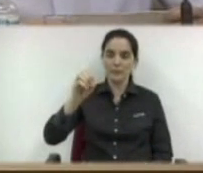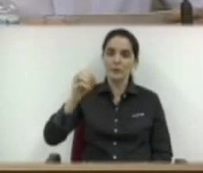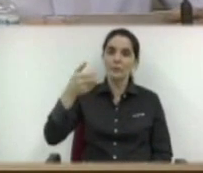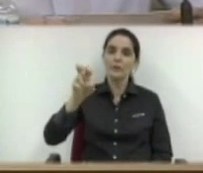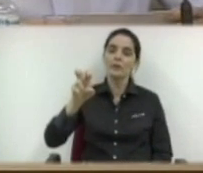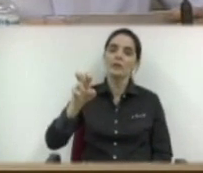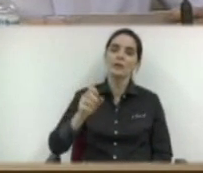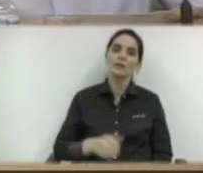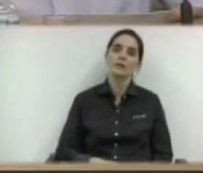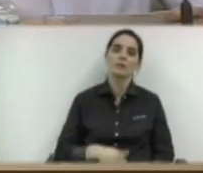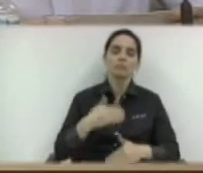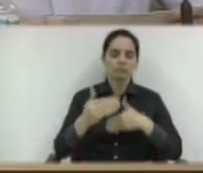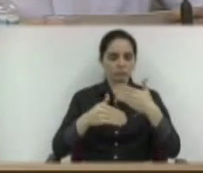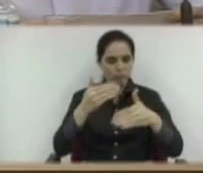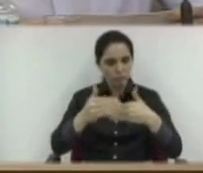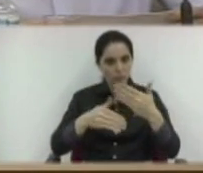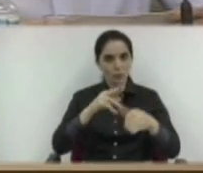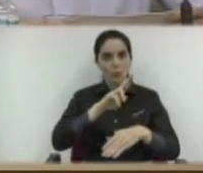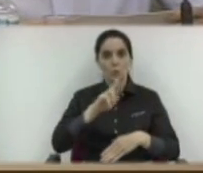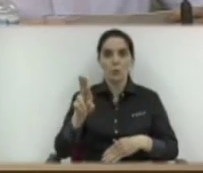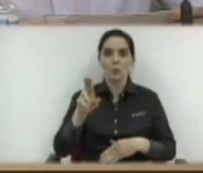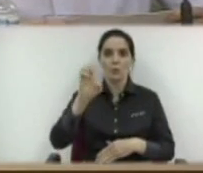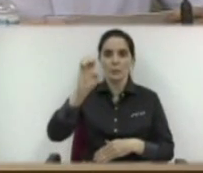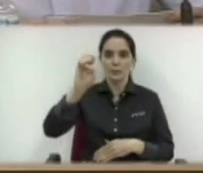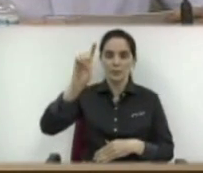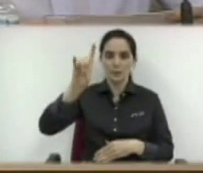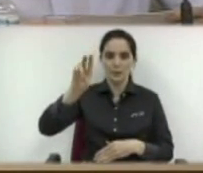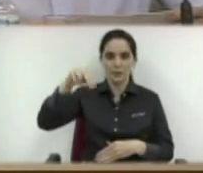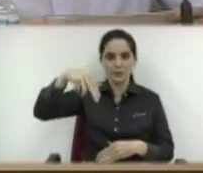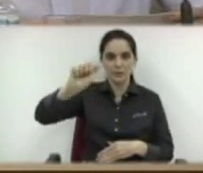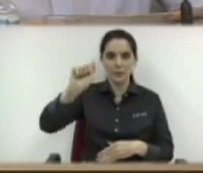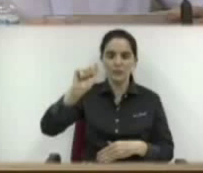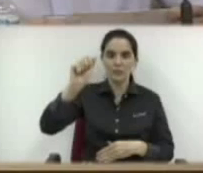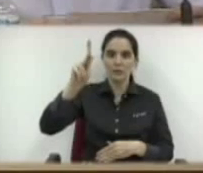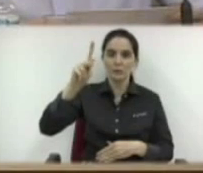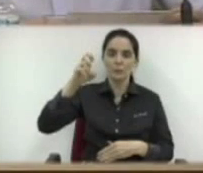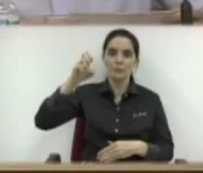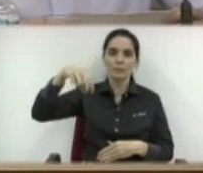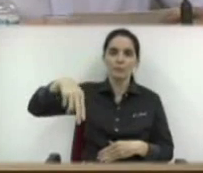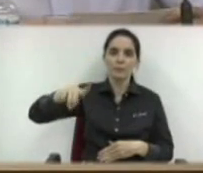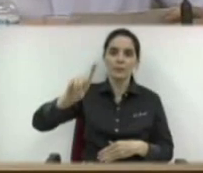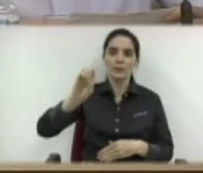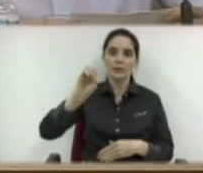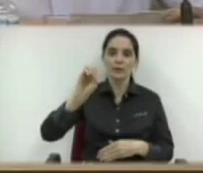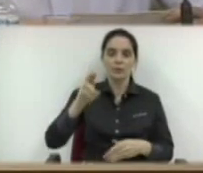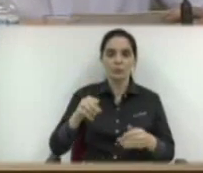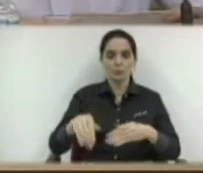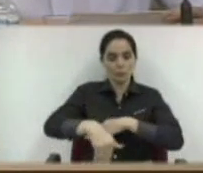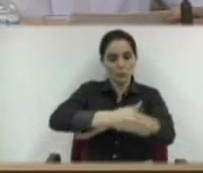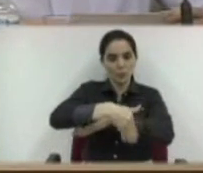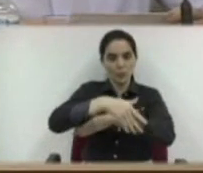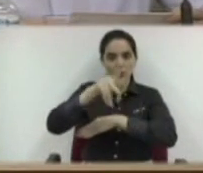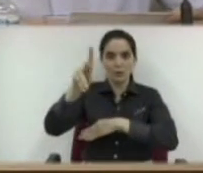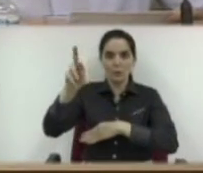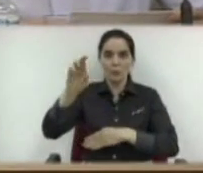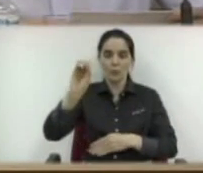251/2015. Perpetua o nome da senhora Edna Penedo de Barros Rosler, a rua projetada